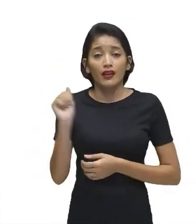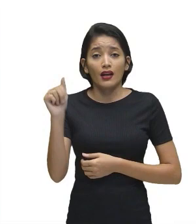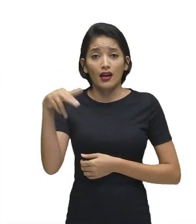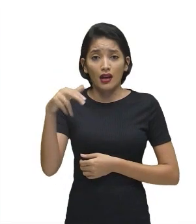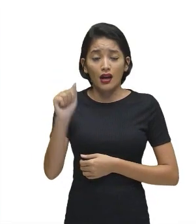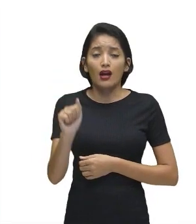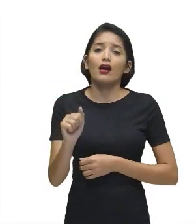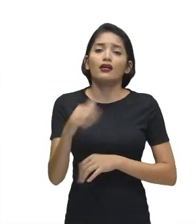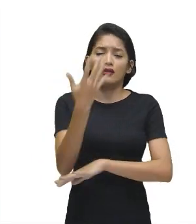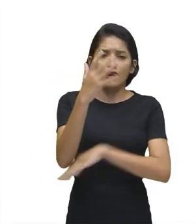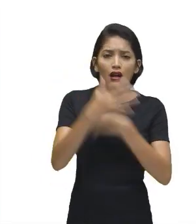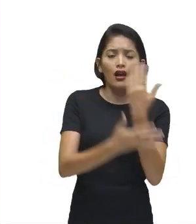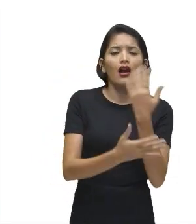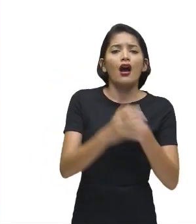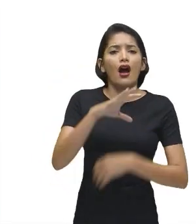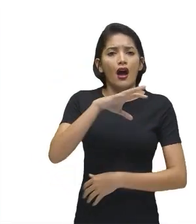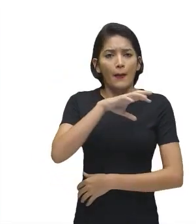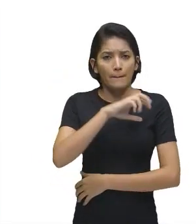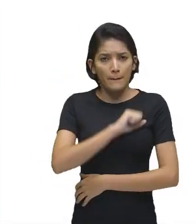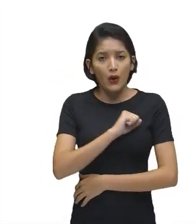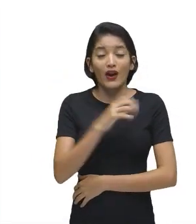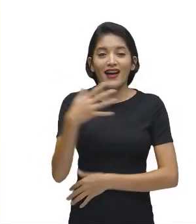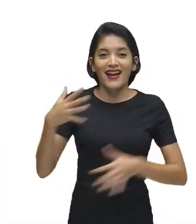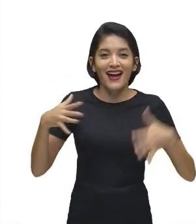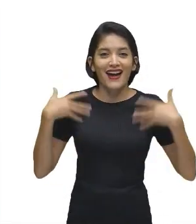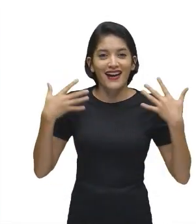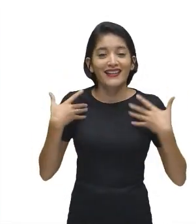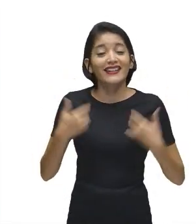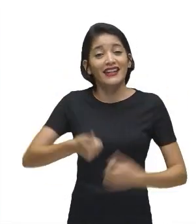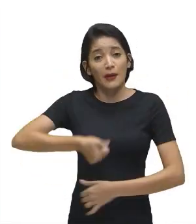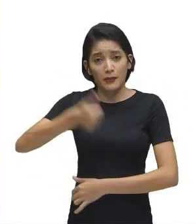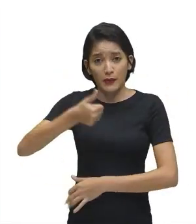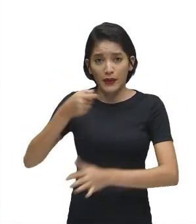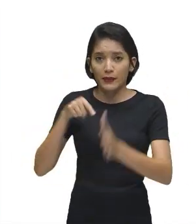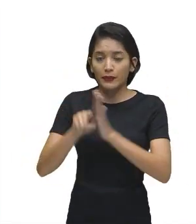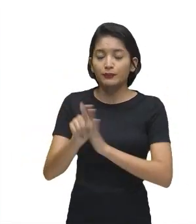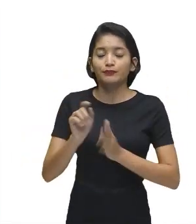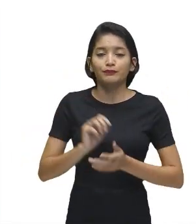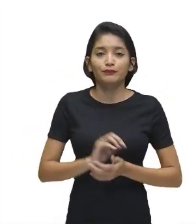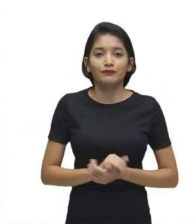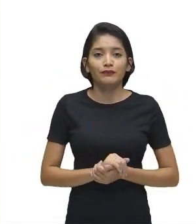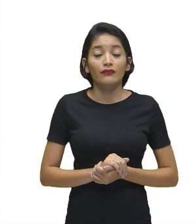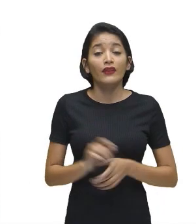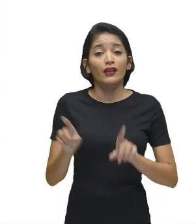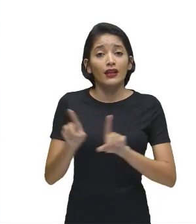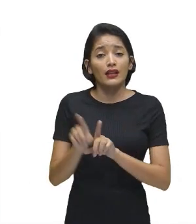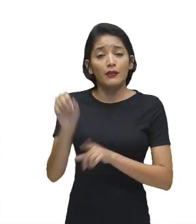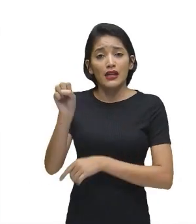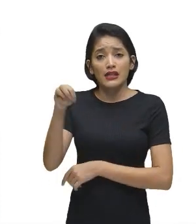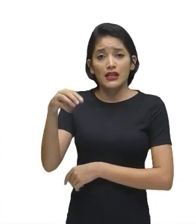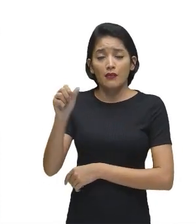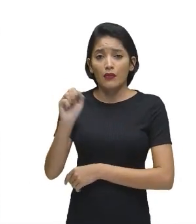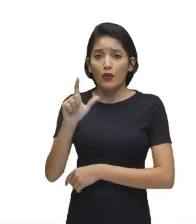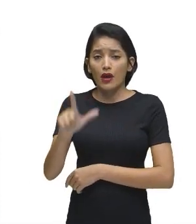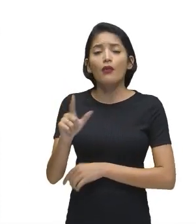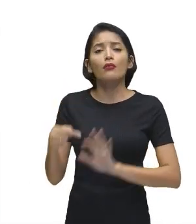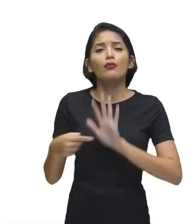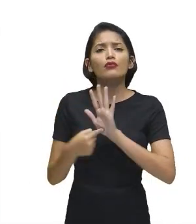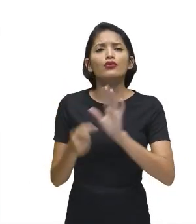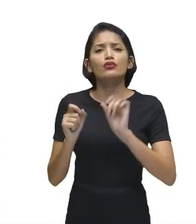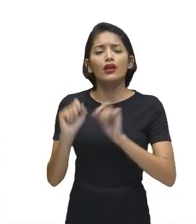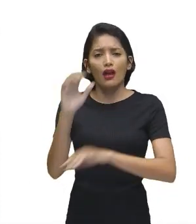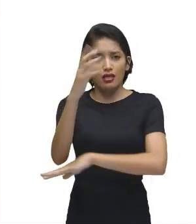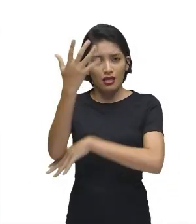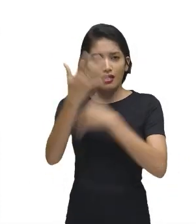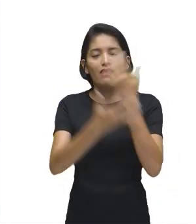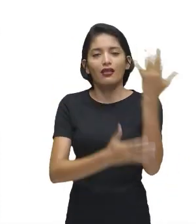natureza, amor, alegria, a questão 1, que é um impressionismo. E o Samuel representa a natureza.